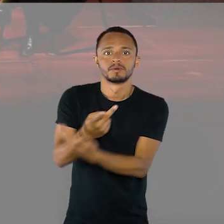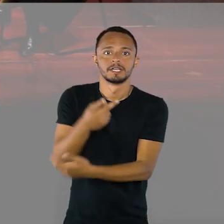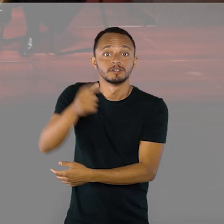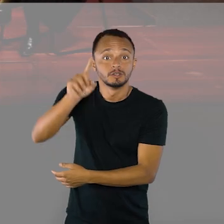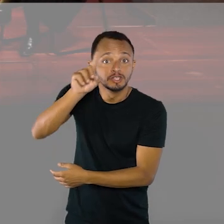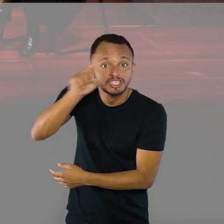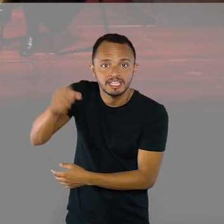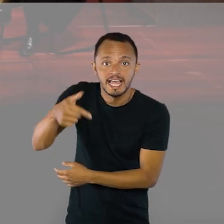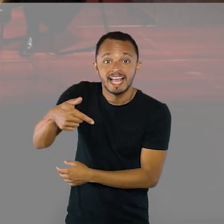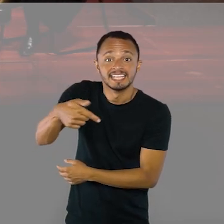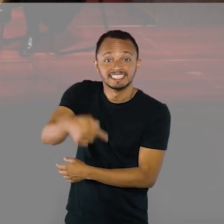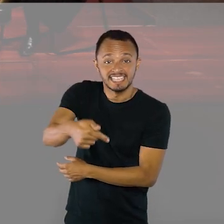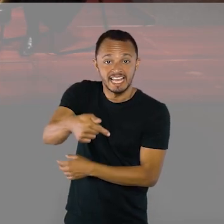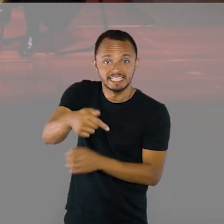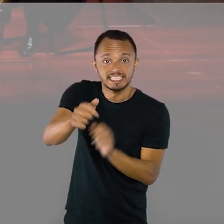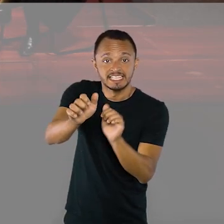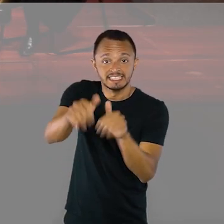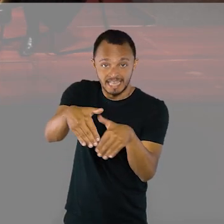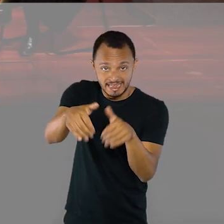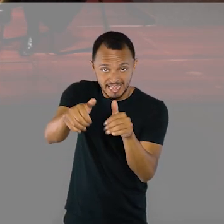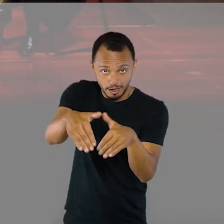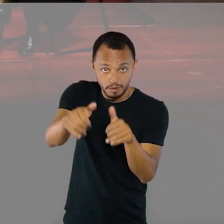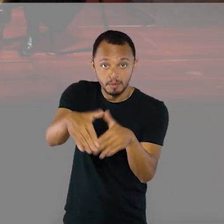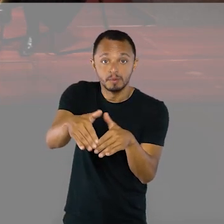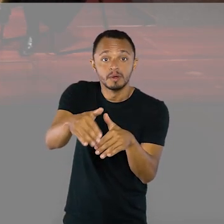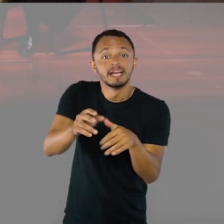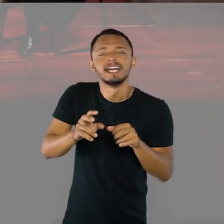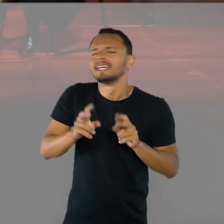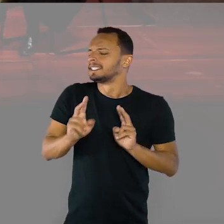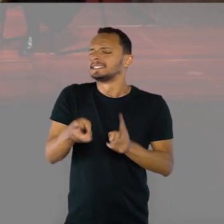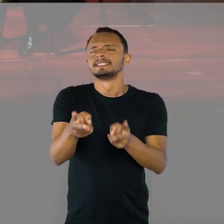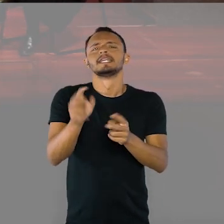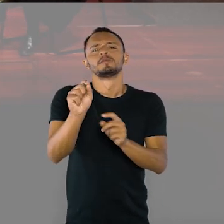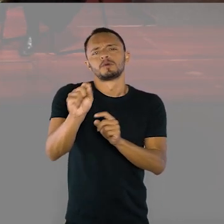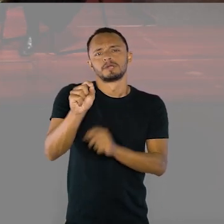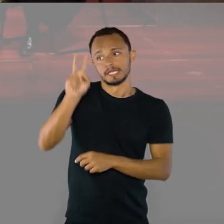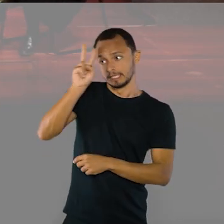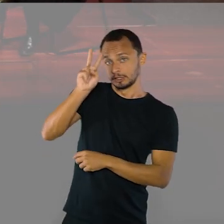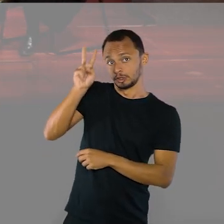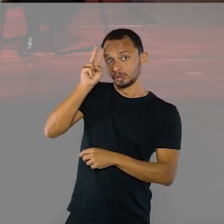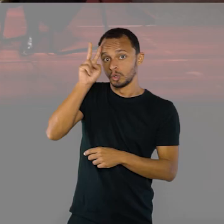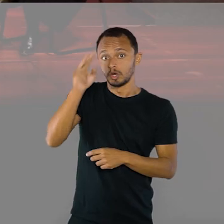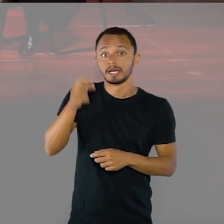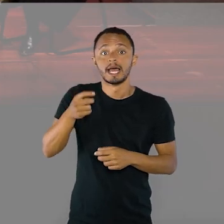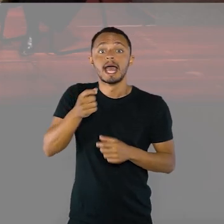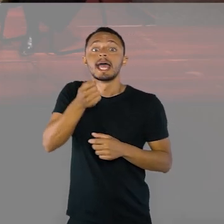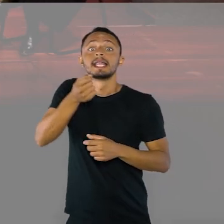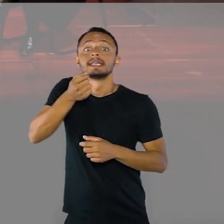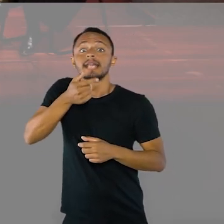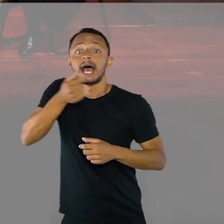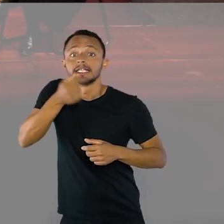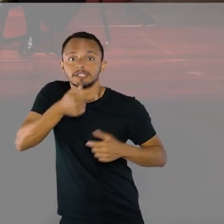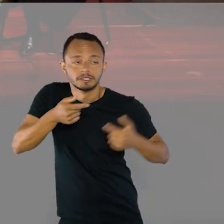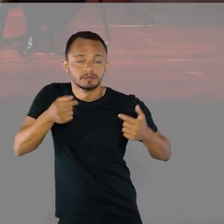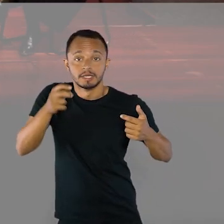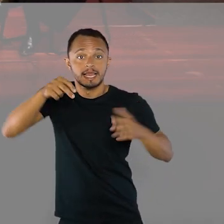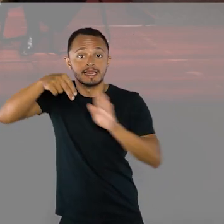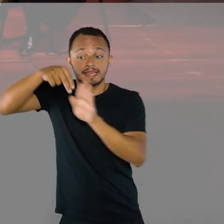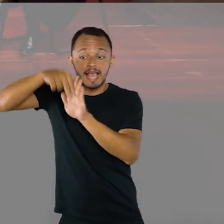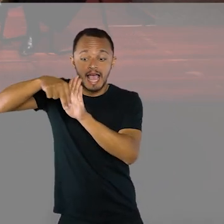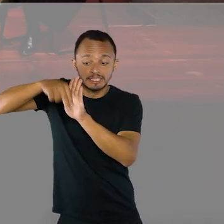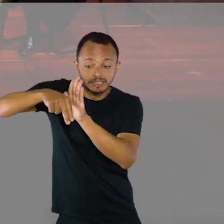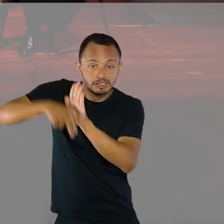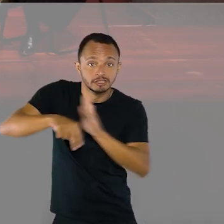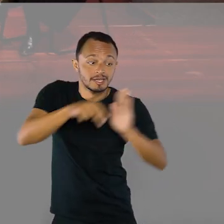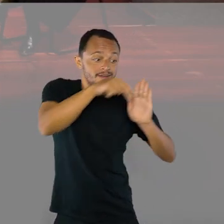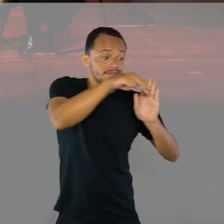sempre incorrem em batalhas de narrativas. Isso é normal. E o que a gente mostra aqui no livro é como existiram vários sequestros no